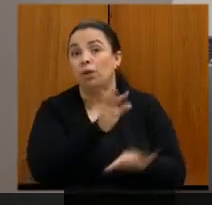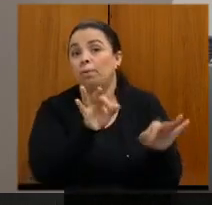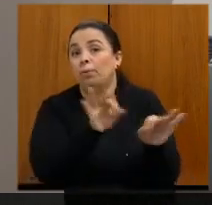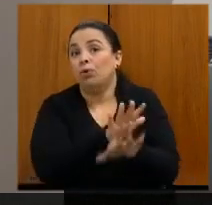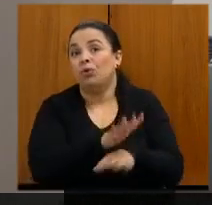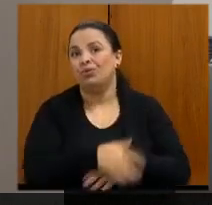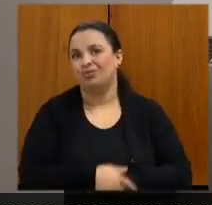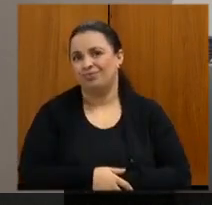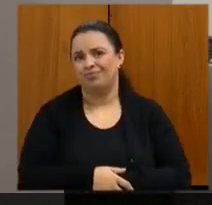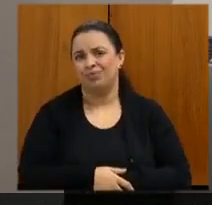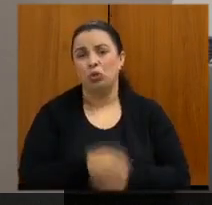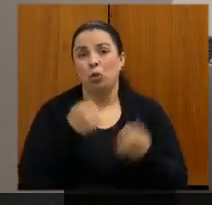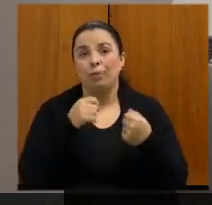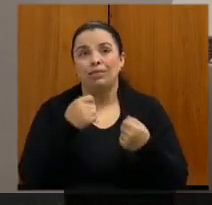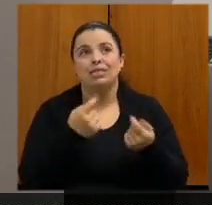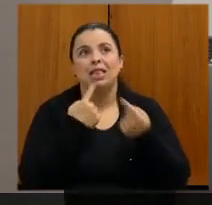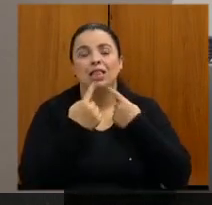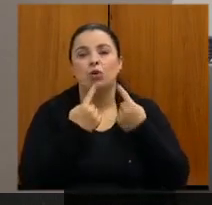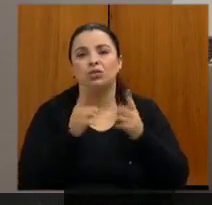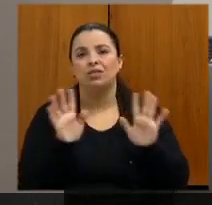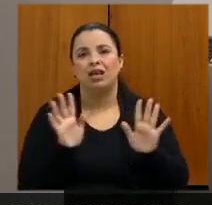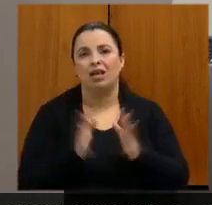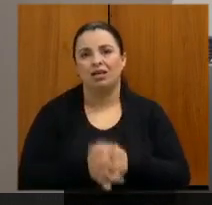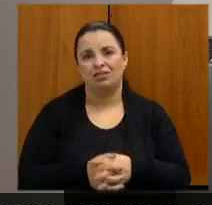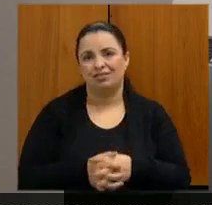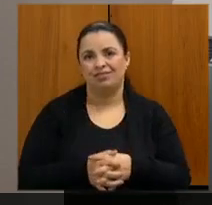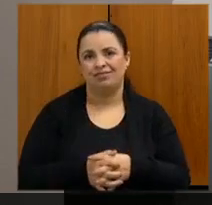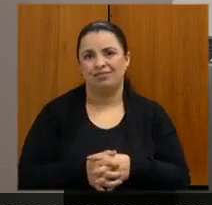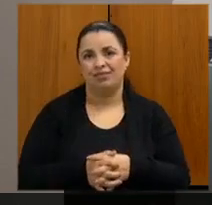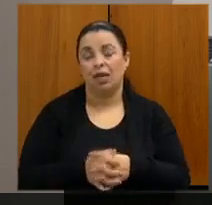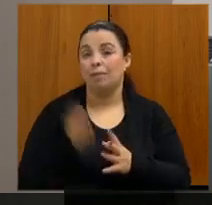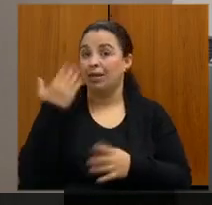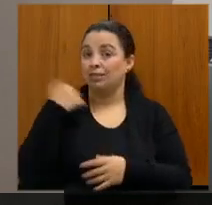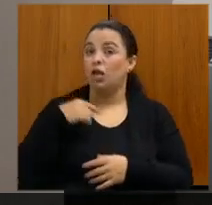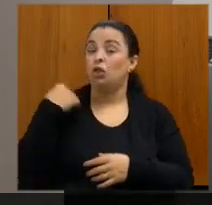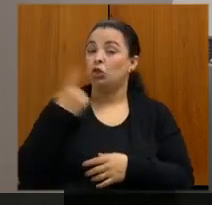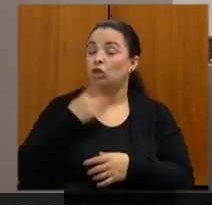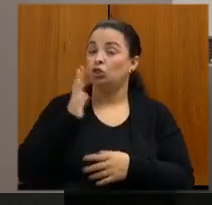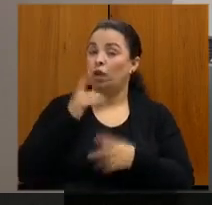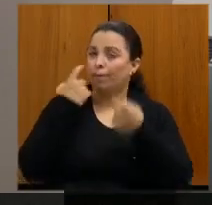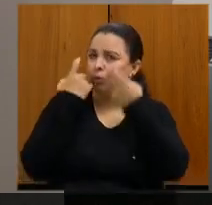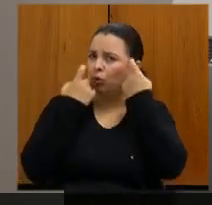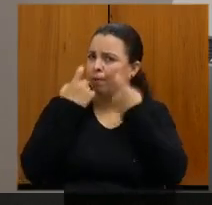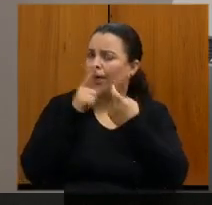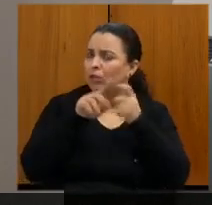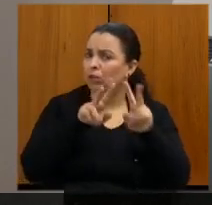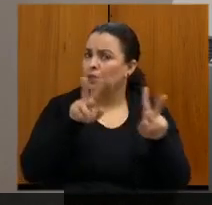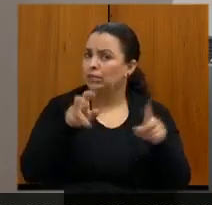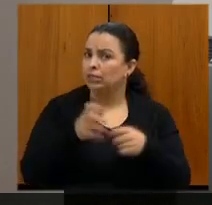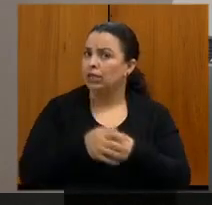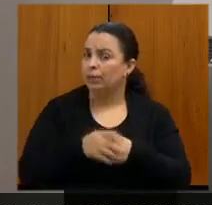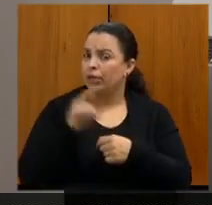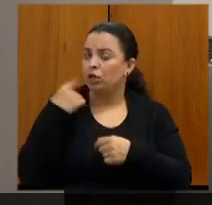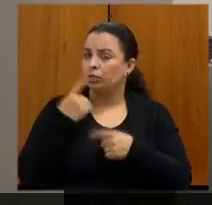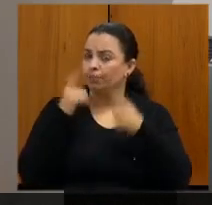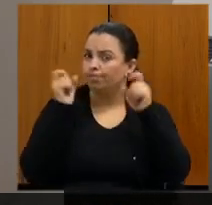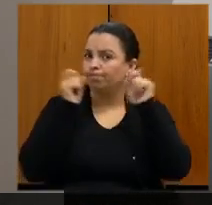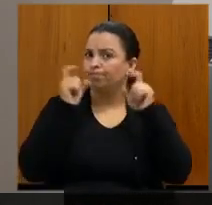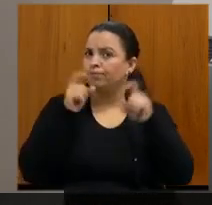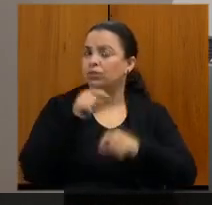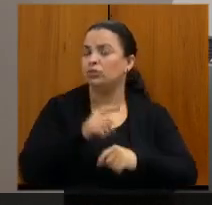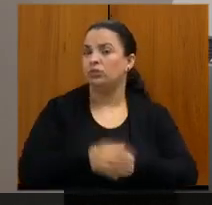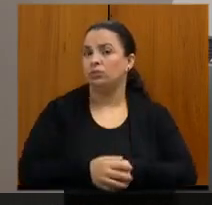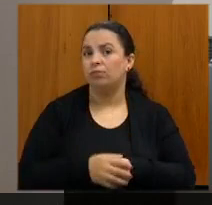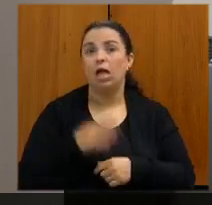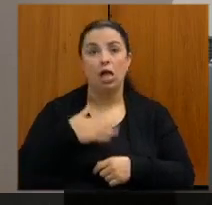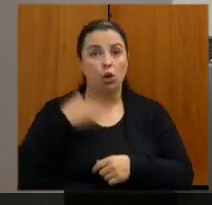preocupados com isso e já chamávamos atenção disso então eu entendo e vejo aqui com muito